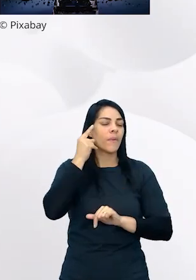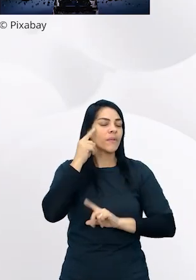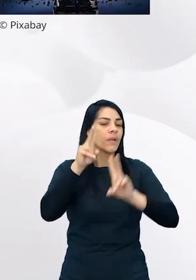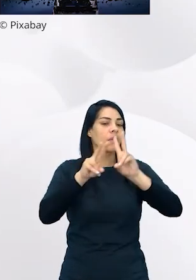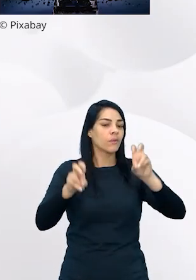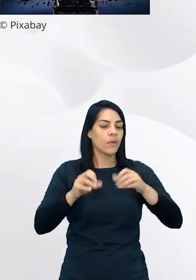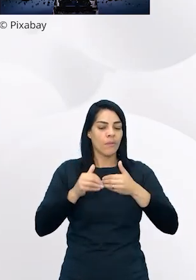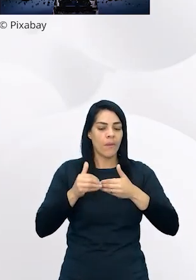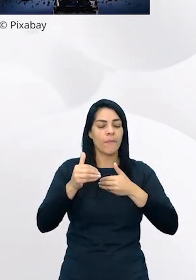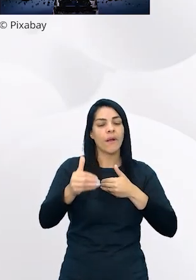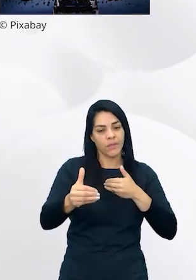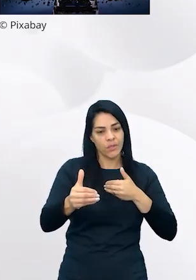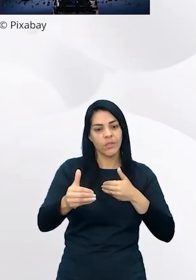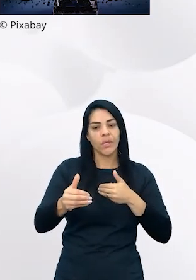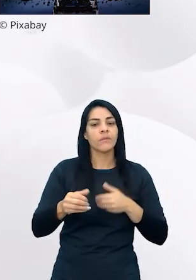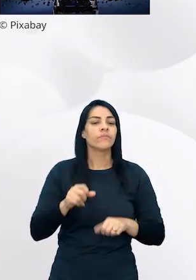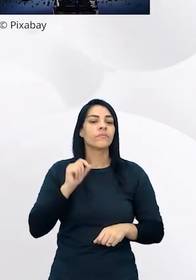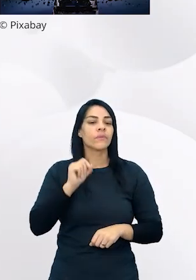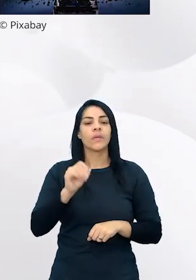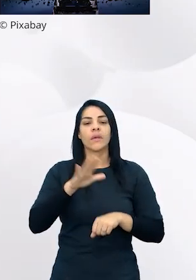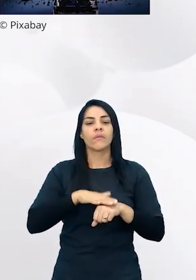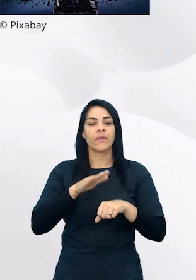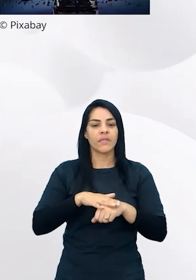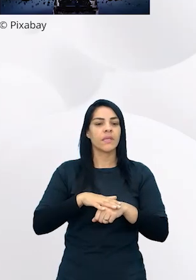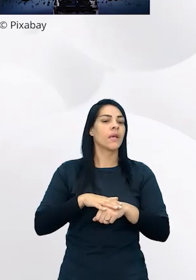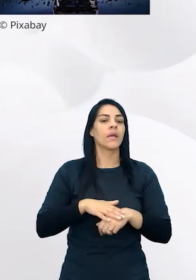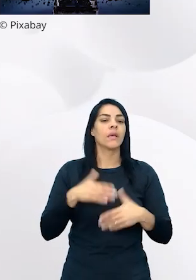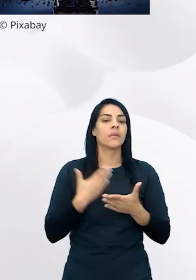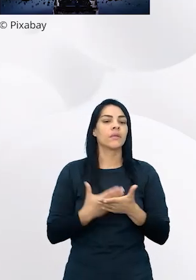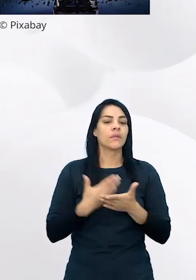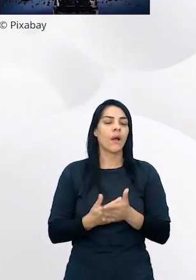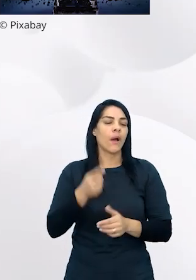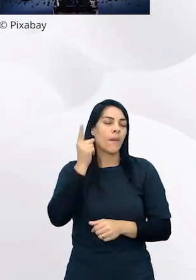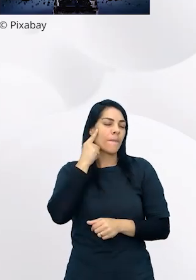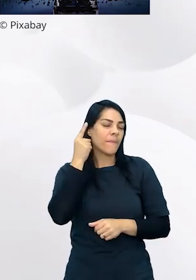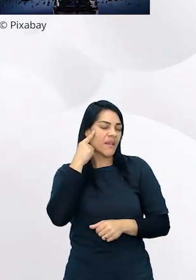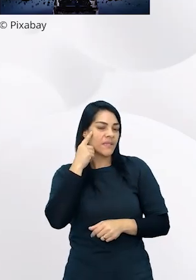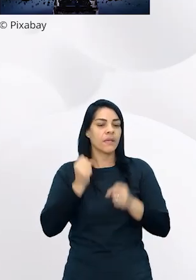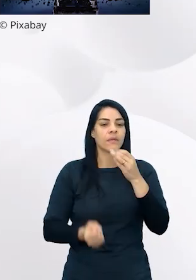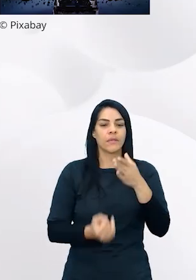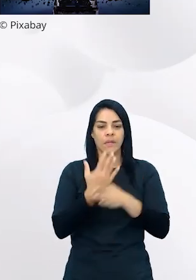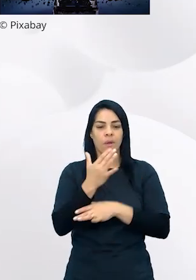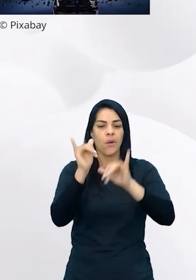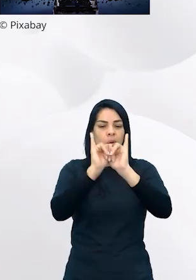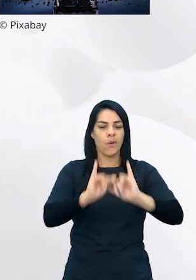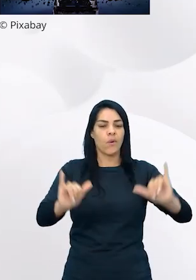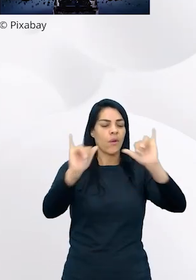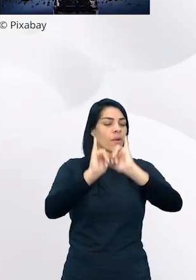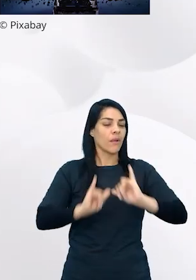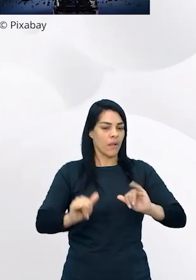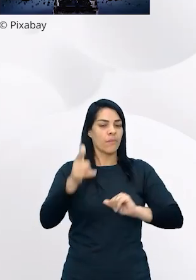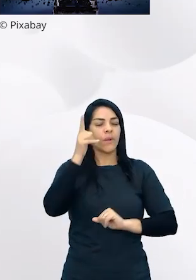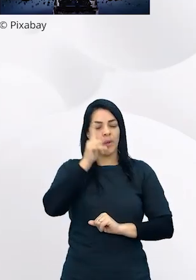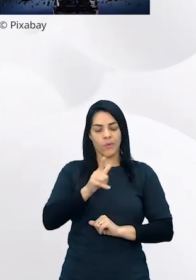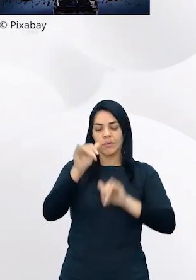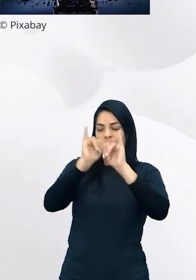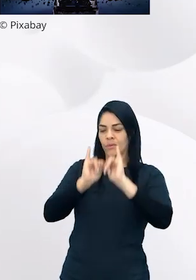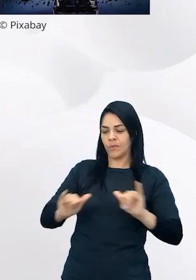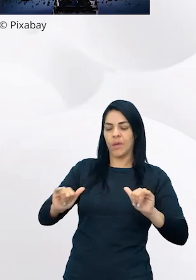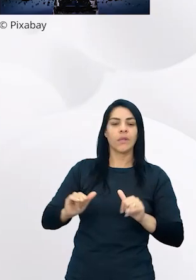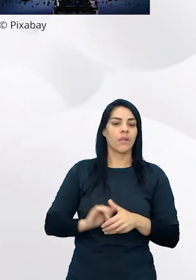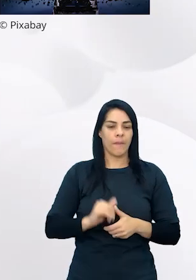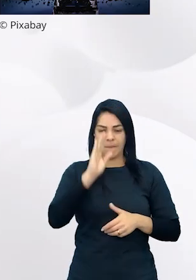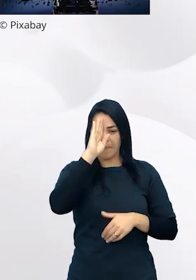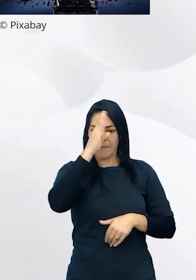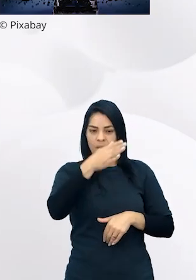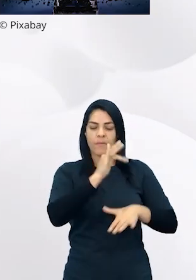partir dela, esse tema ele tem que ser explorado. Eles vão pensar numa criação, numa publicação, para ser divulgada nas principais mídias